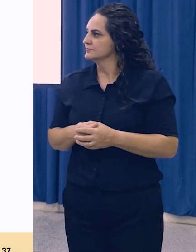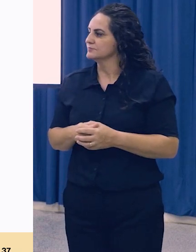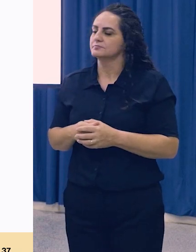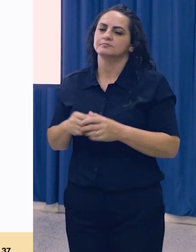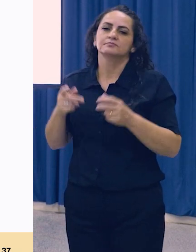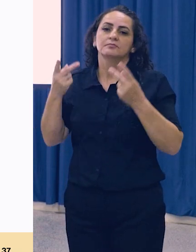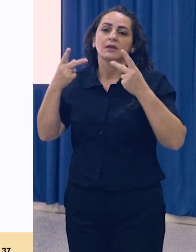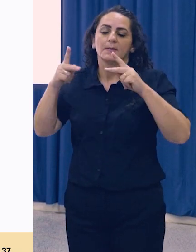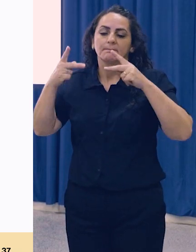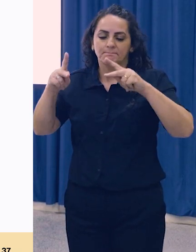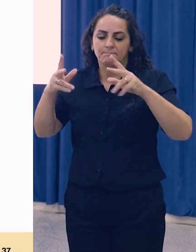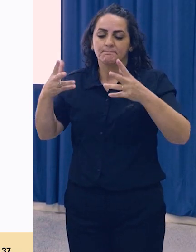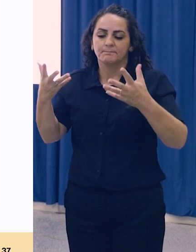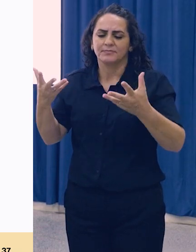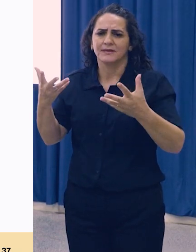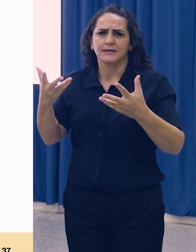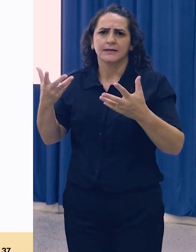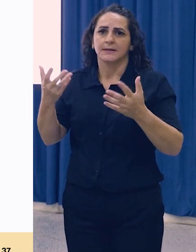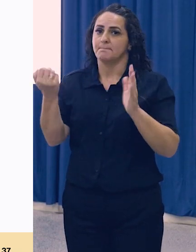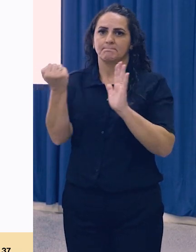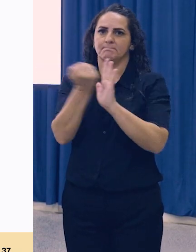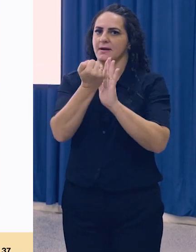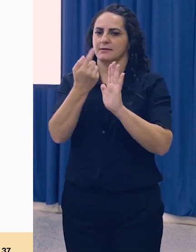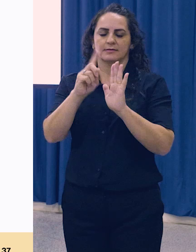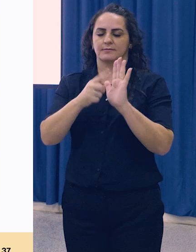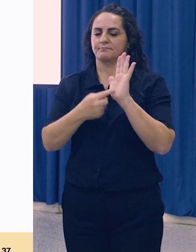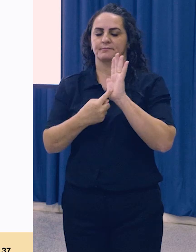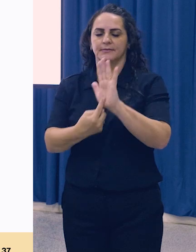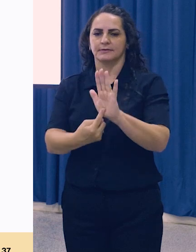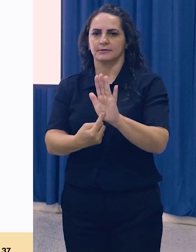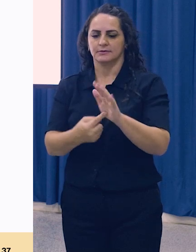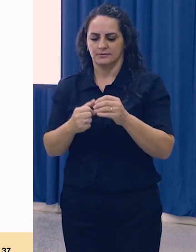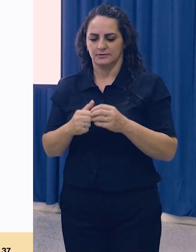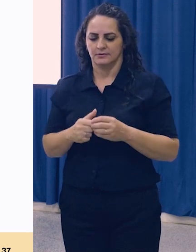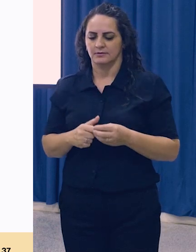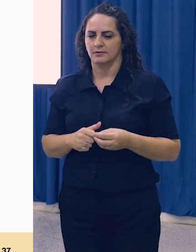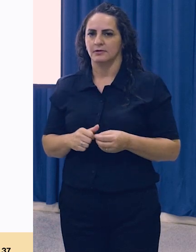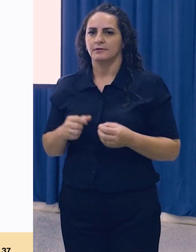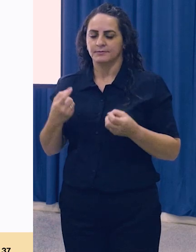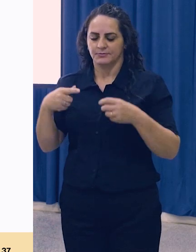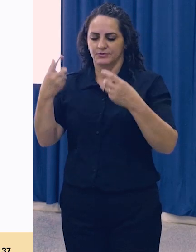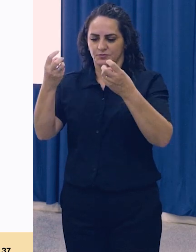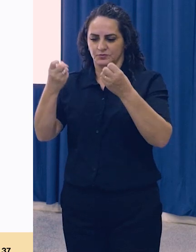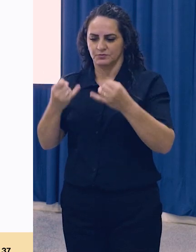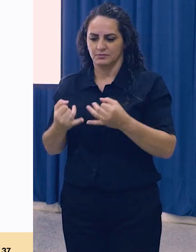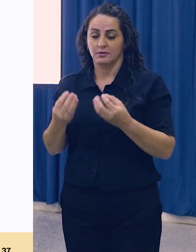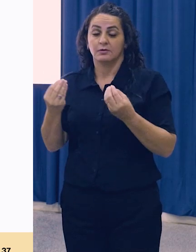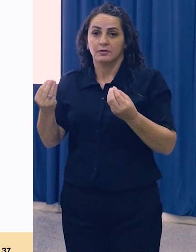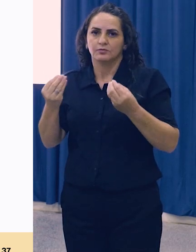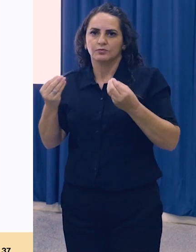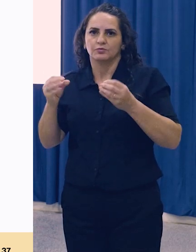porque não chega a aparecer nenhuma marca em si, mas eu vou explicar como a gente